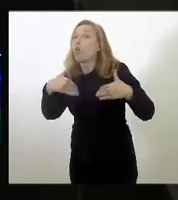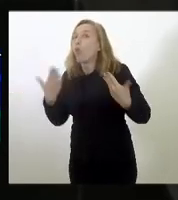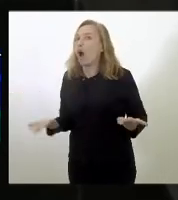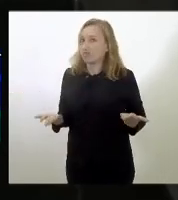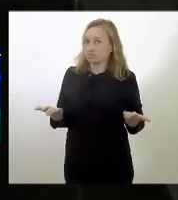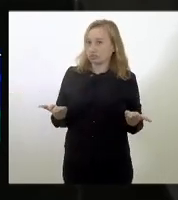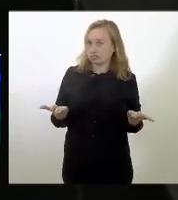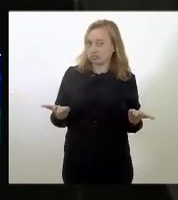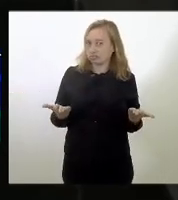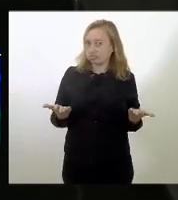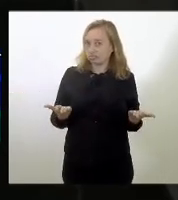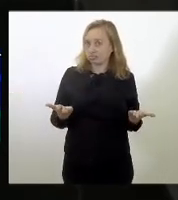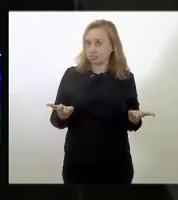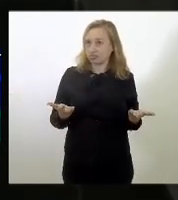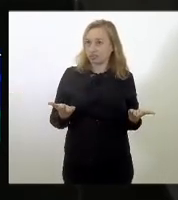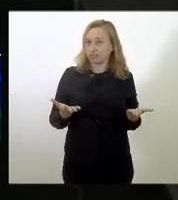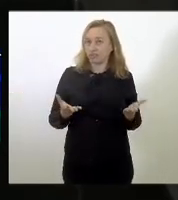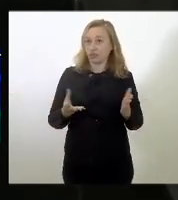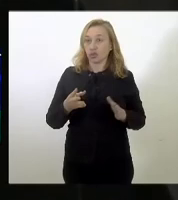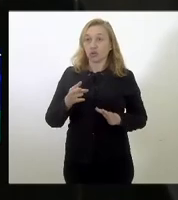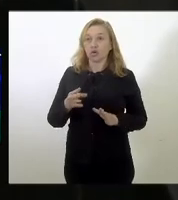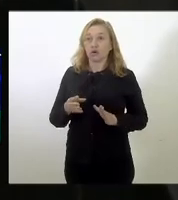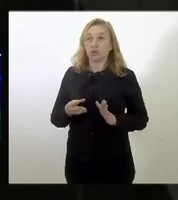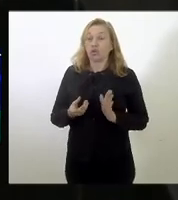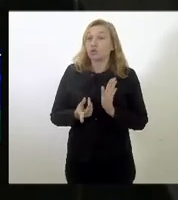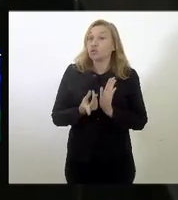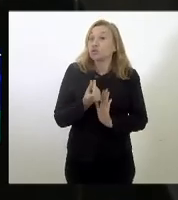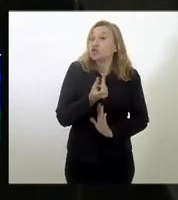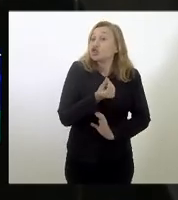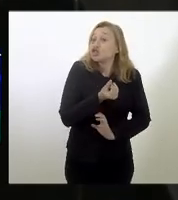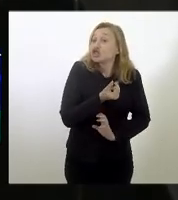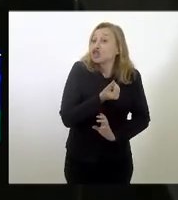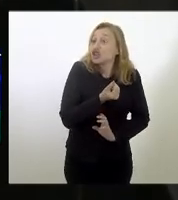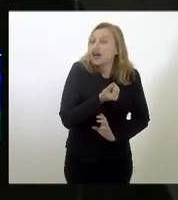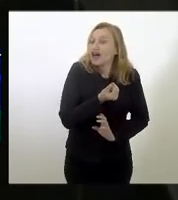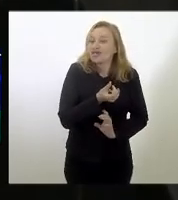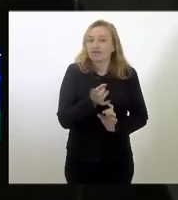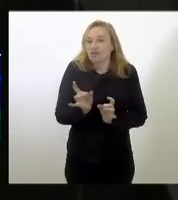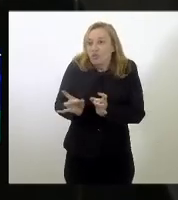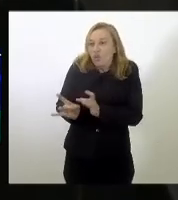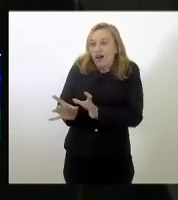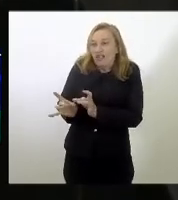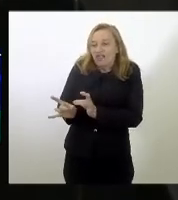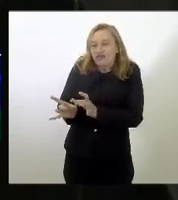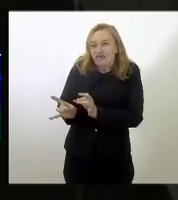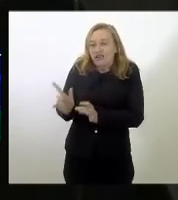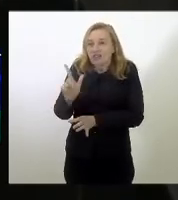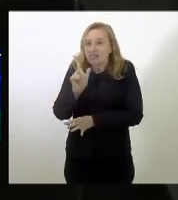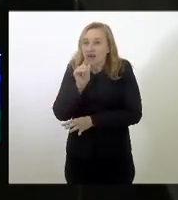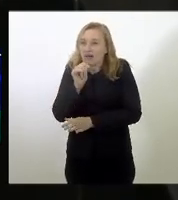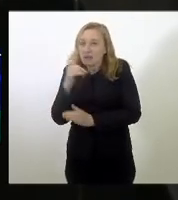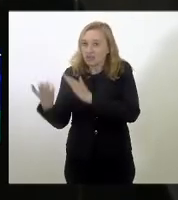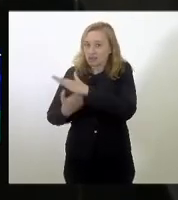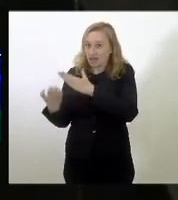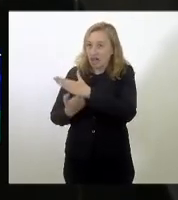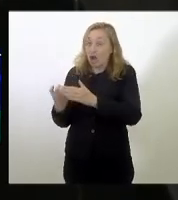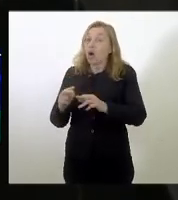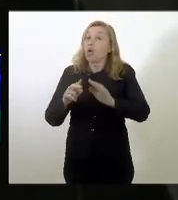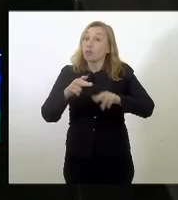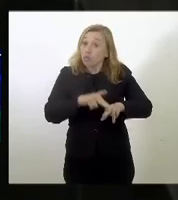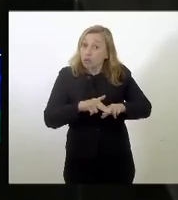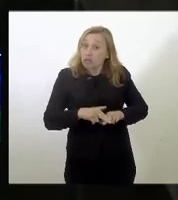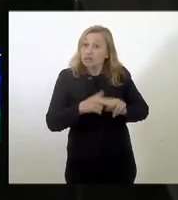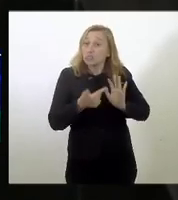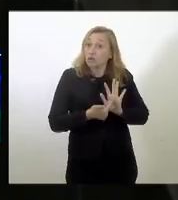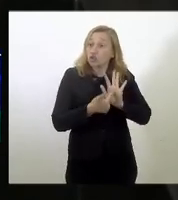a execução orçamentária do dinheiro que vai vir com a venda da SEDAI. É por isso que apresentei na casa